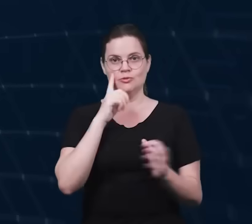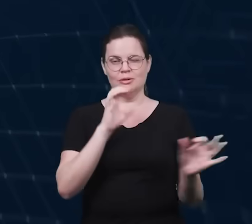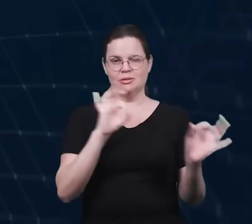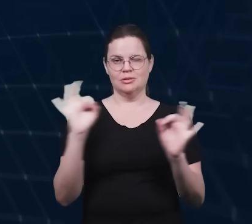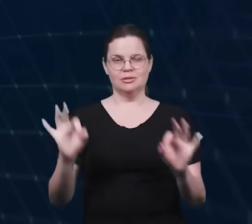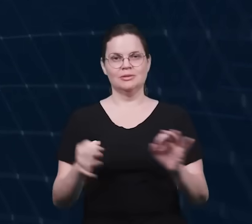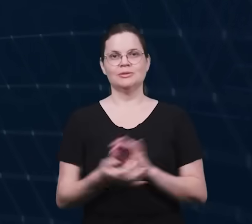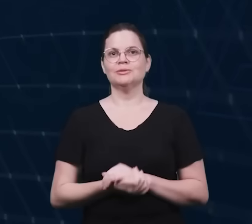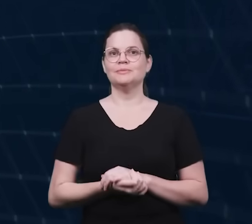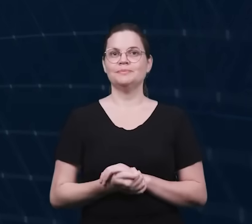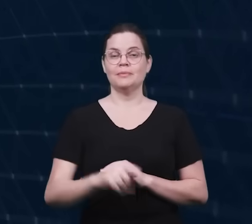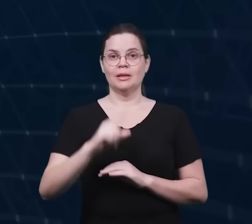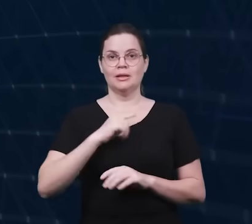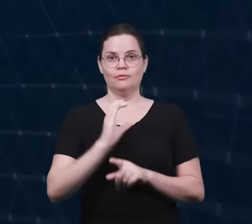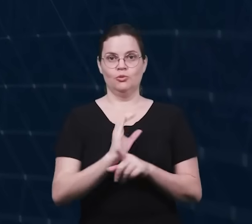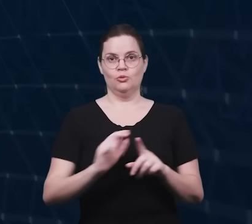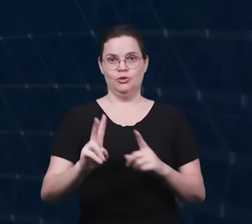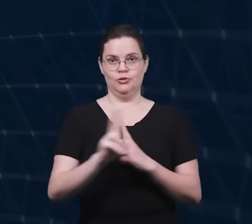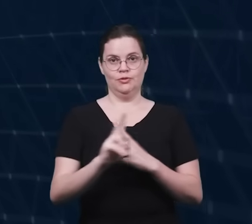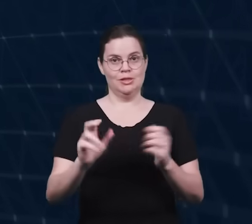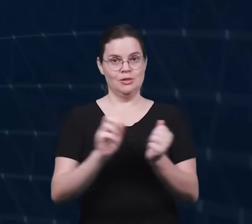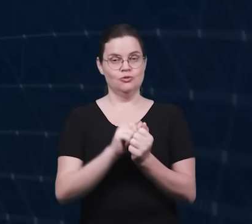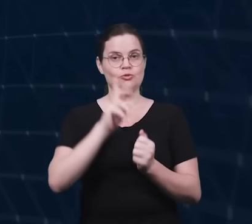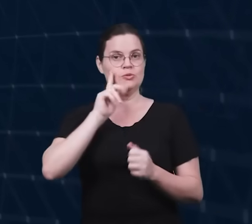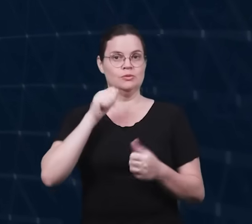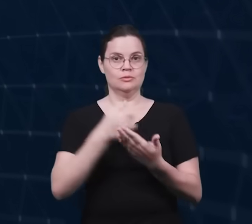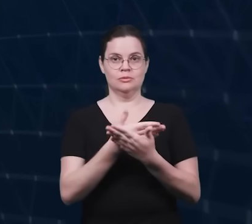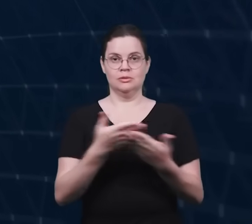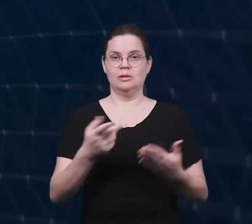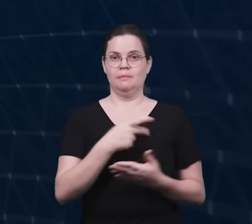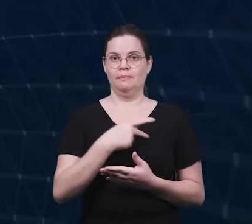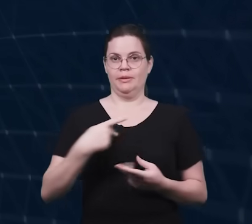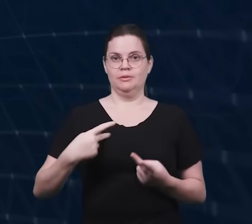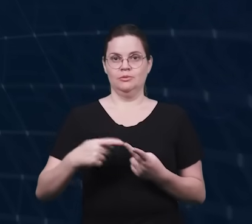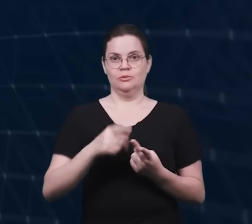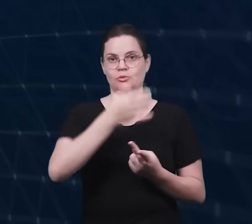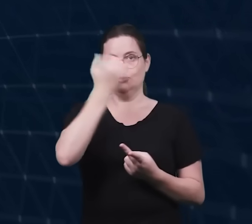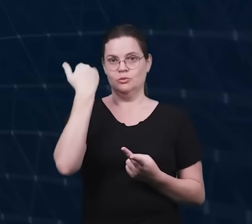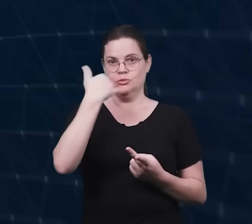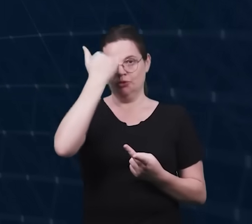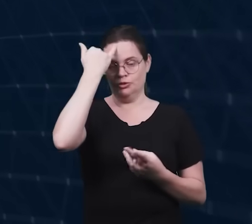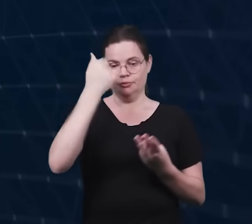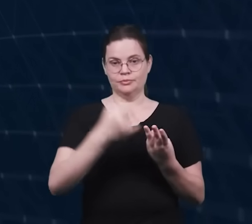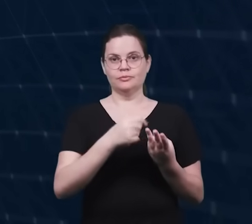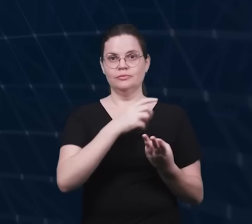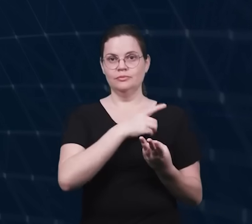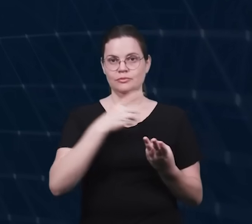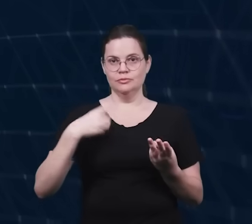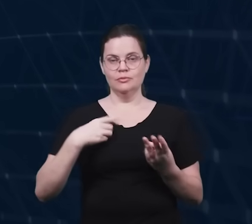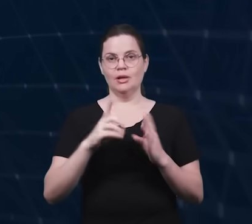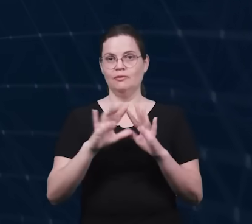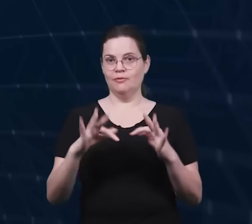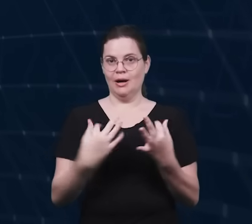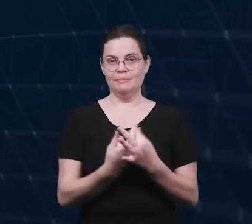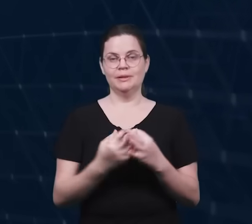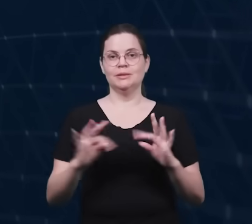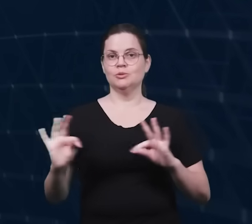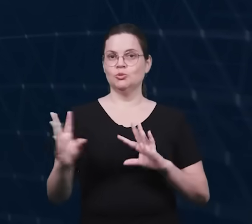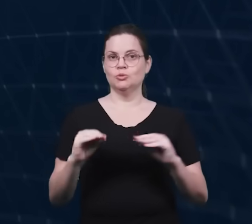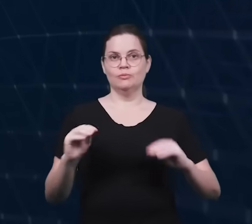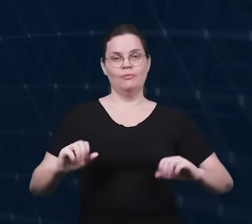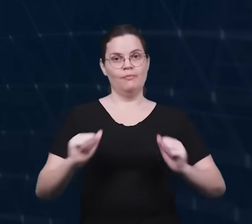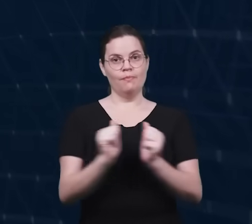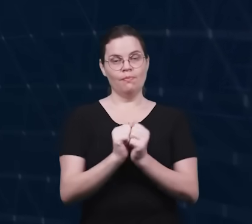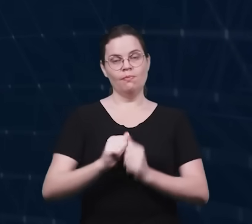aconteceu. Foi realizada uma vigília com ceia reunindo pastores, ungidos, diáconos e seus familiares. Um momento de grande comunhão